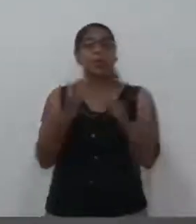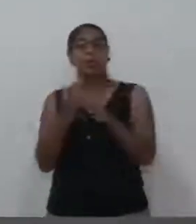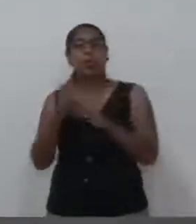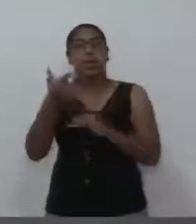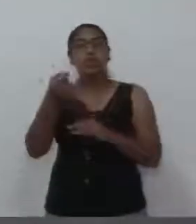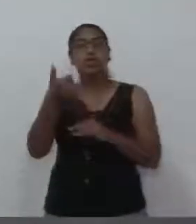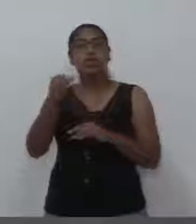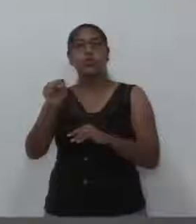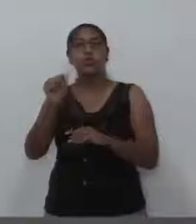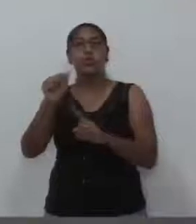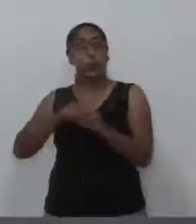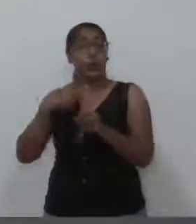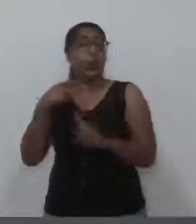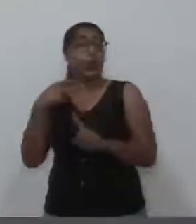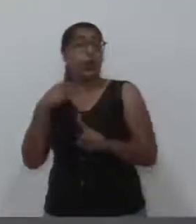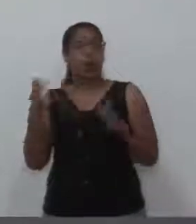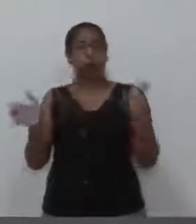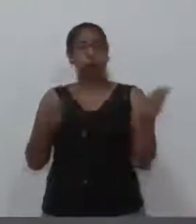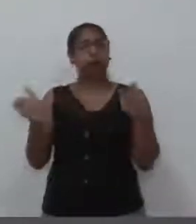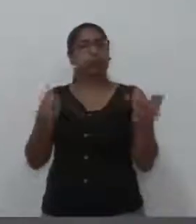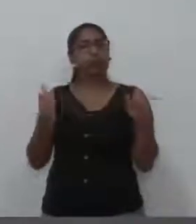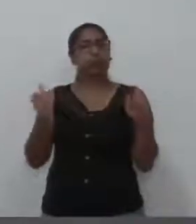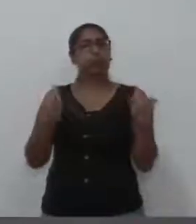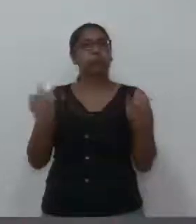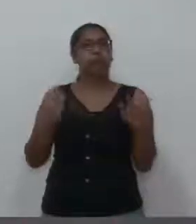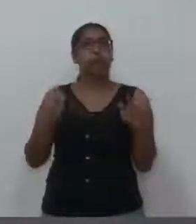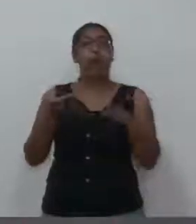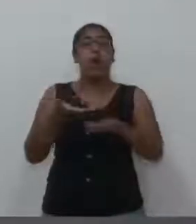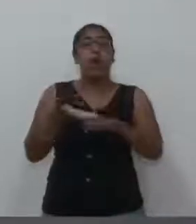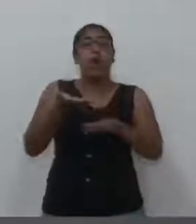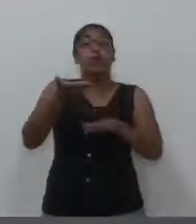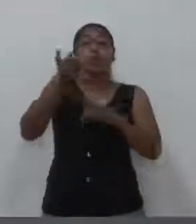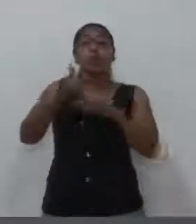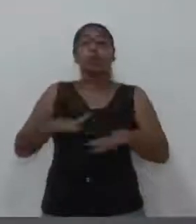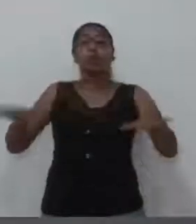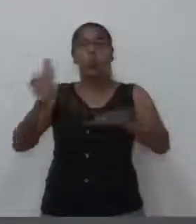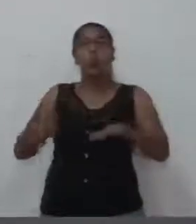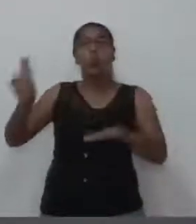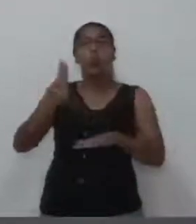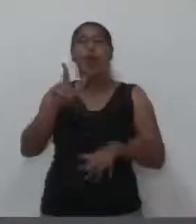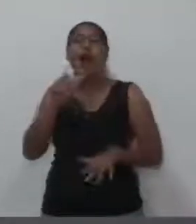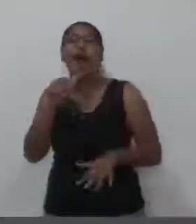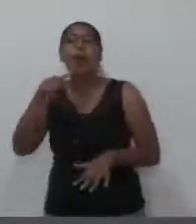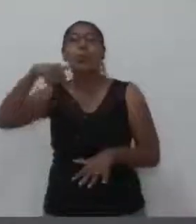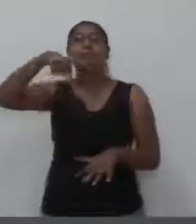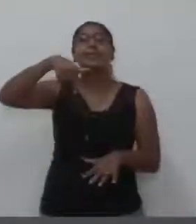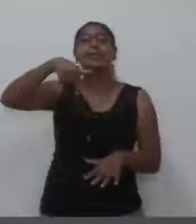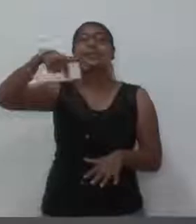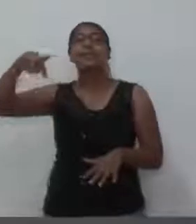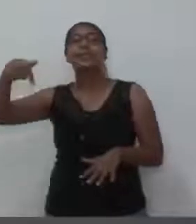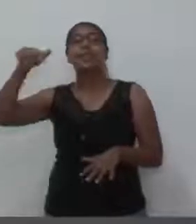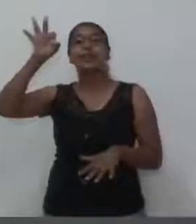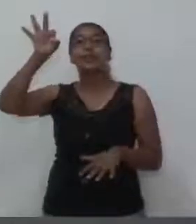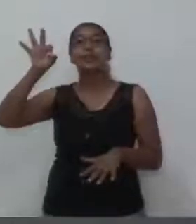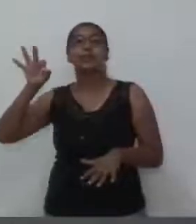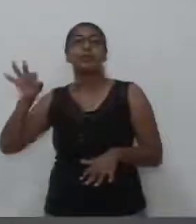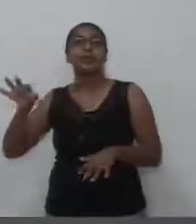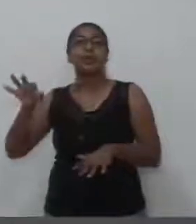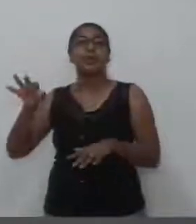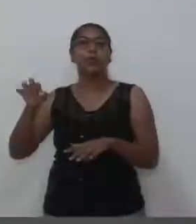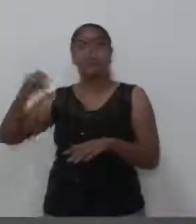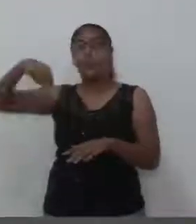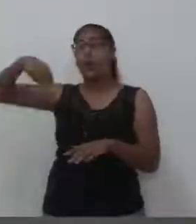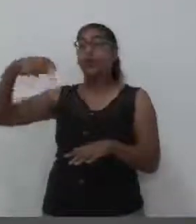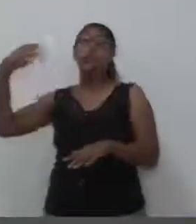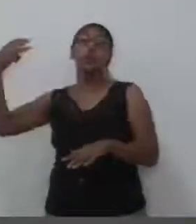de fato, aumentou o consumo em 77 mil metros cúbicos naquele mês. Porém,